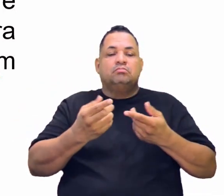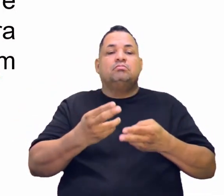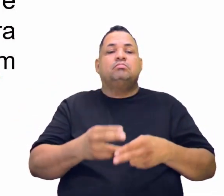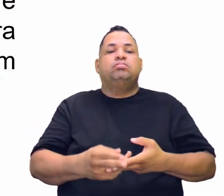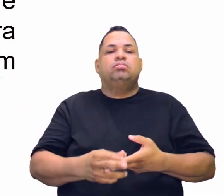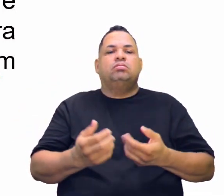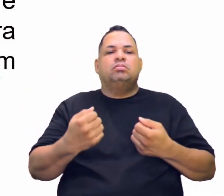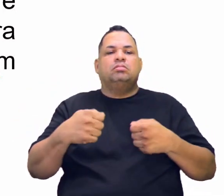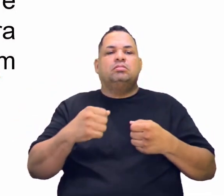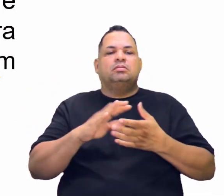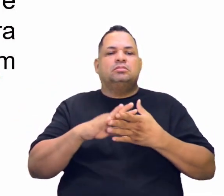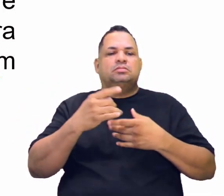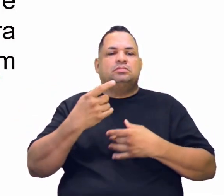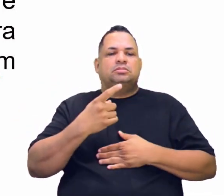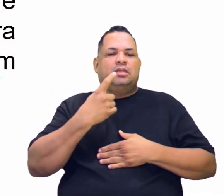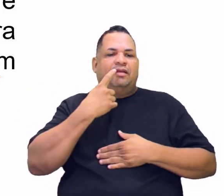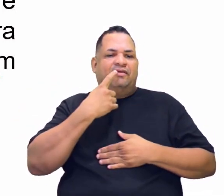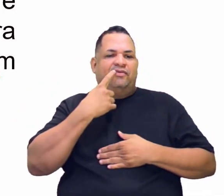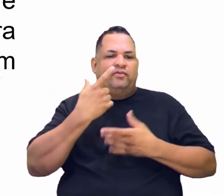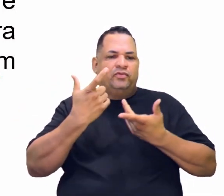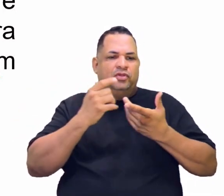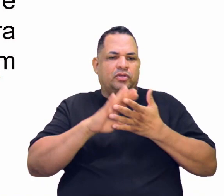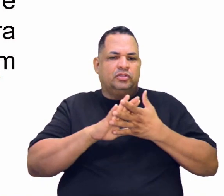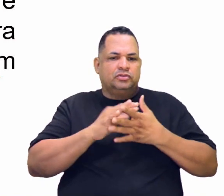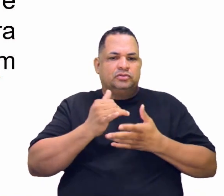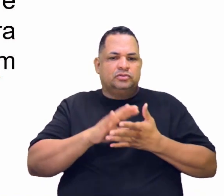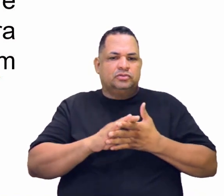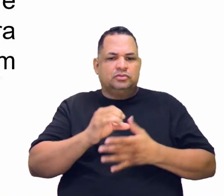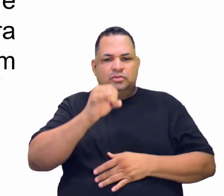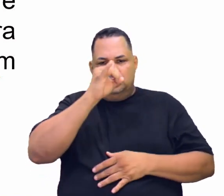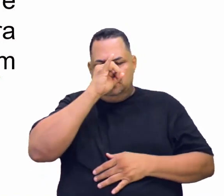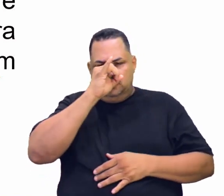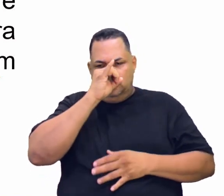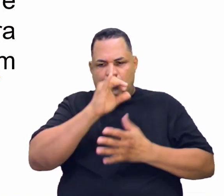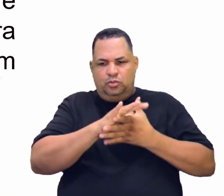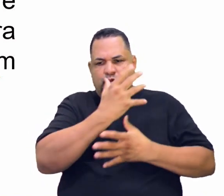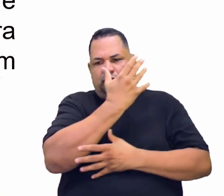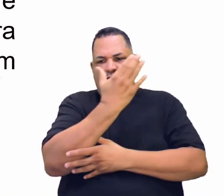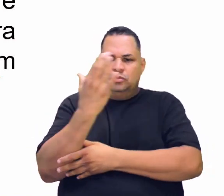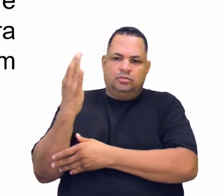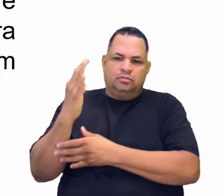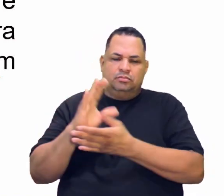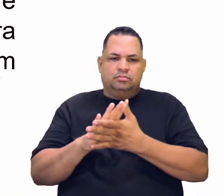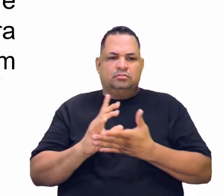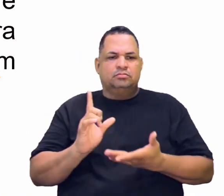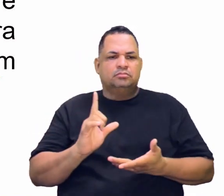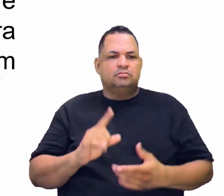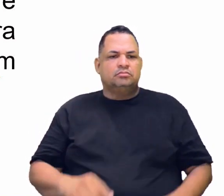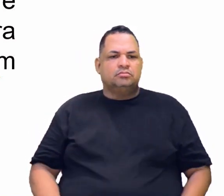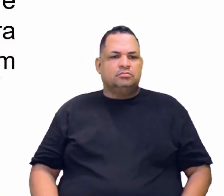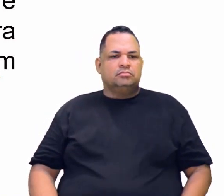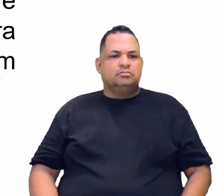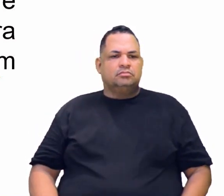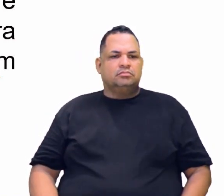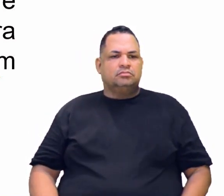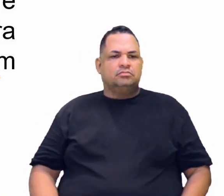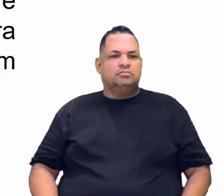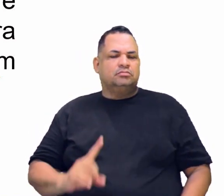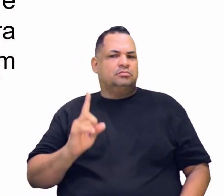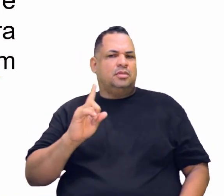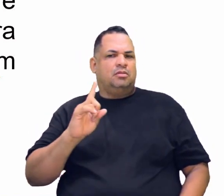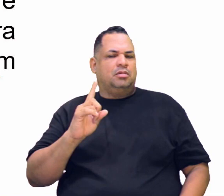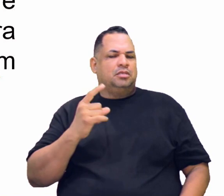Possivelmente aí é um dente de uma queixada, eles falam porco do mato. Não é um dente